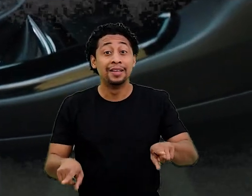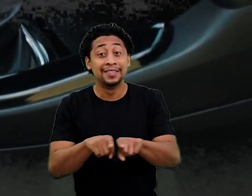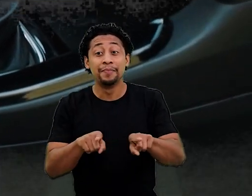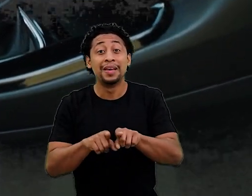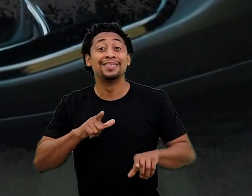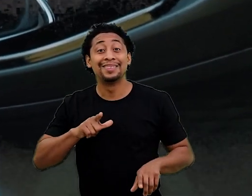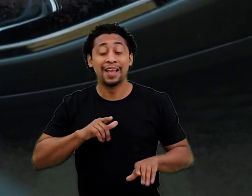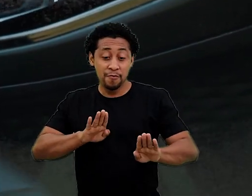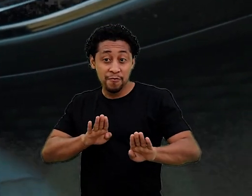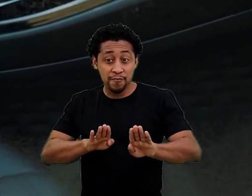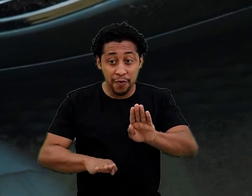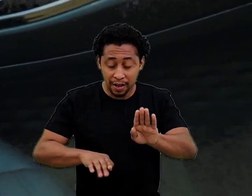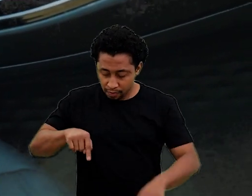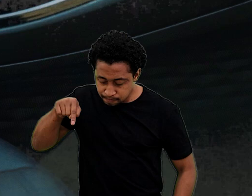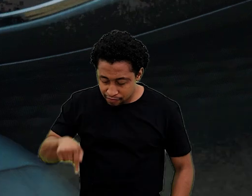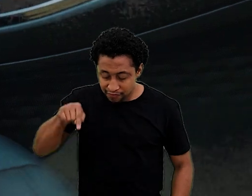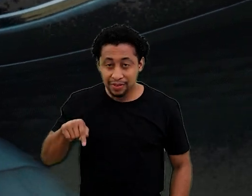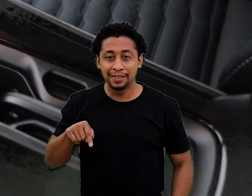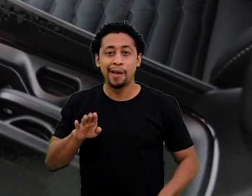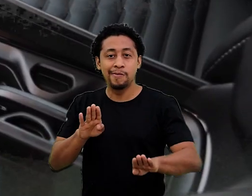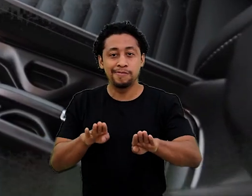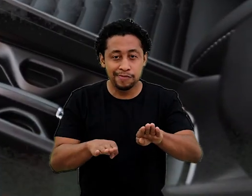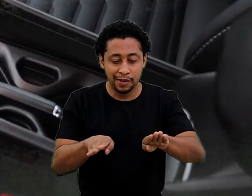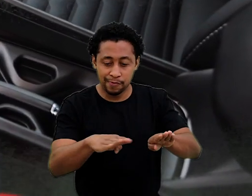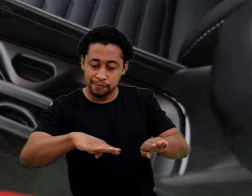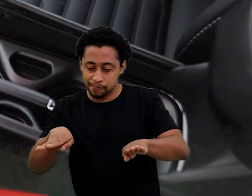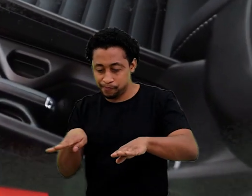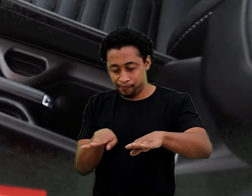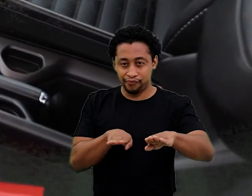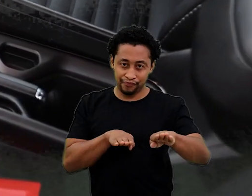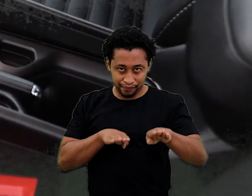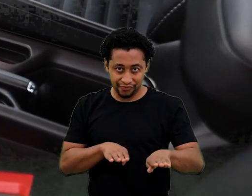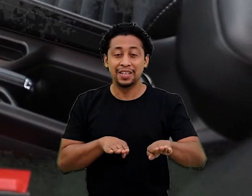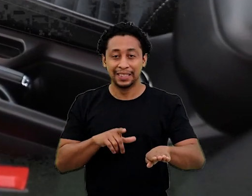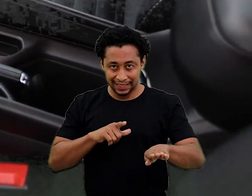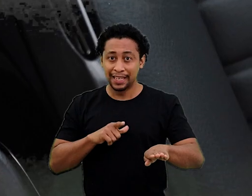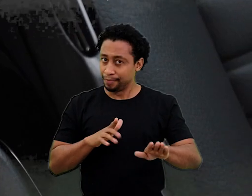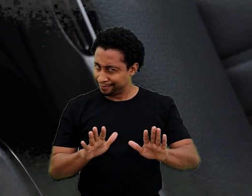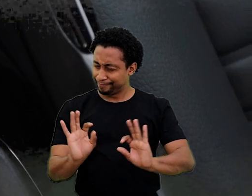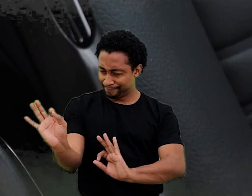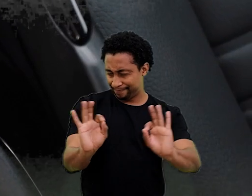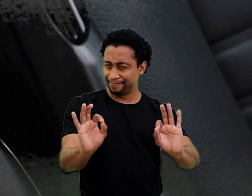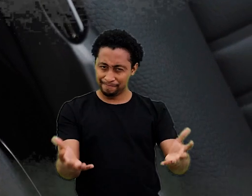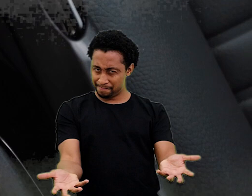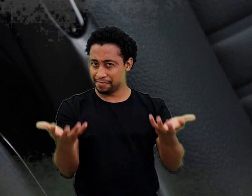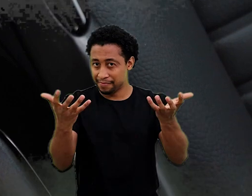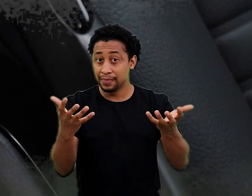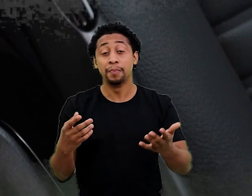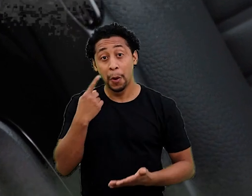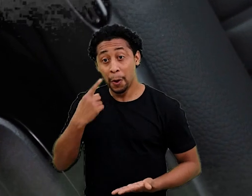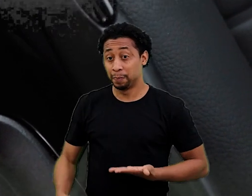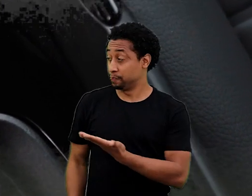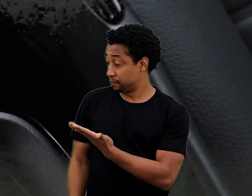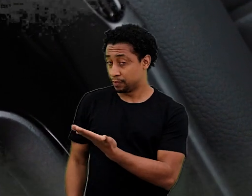freio eletrônico e estacionamento, tá? Então liberou espaço aqui, até para a Fiat brincar um pouquinho mais em termos de design, né? Então, nessa versão aqui, em